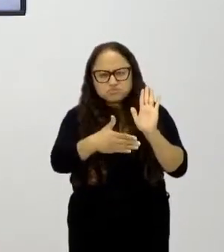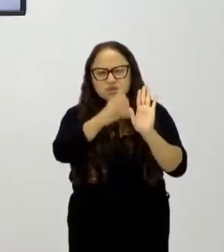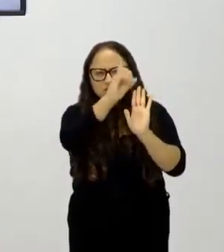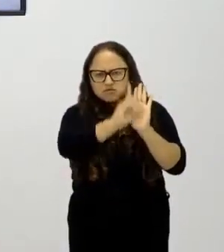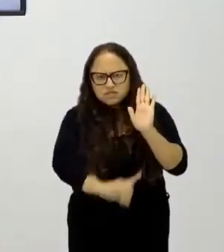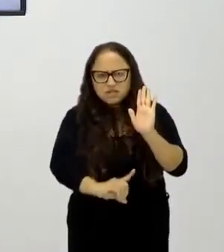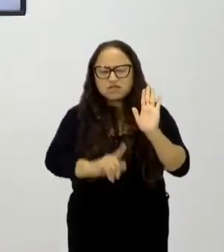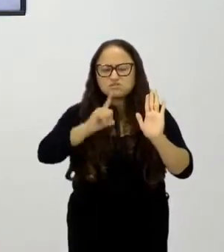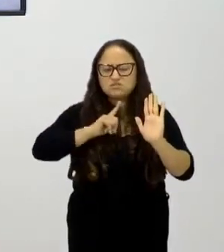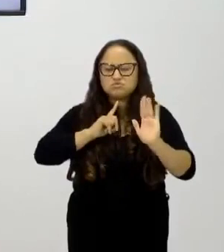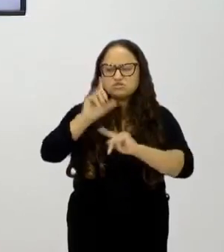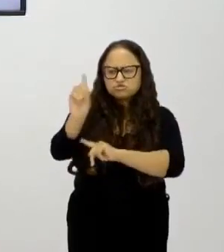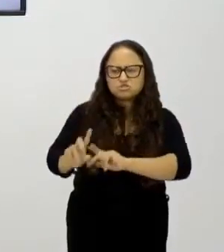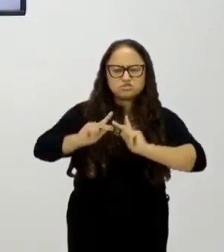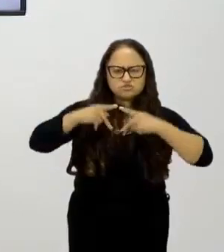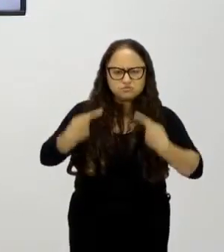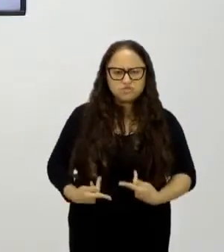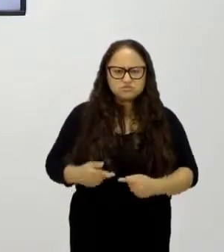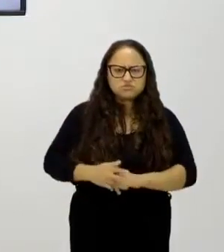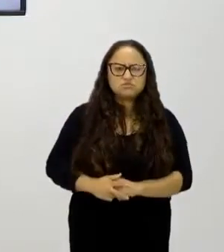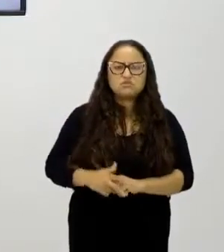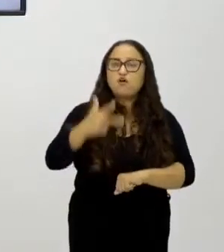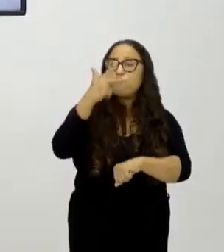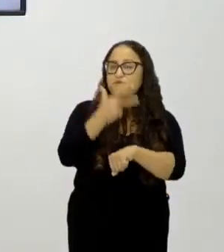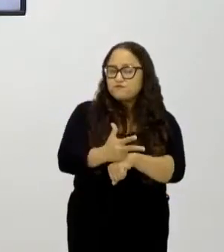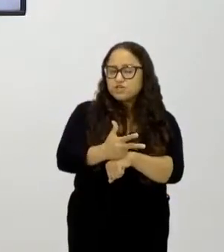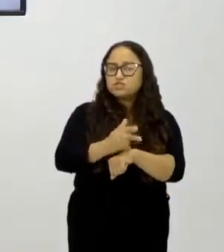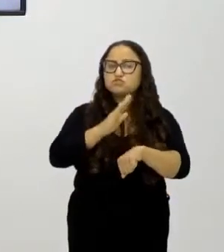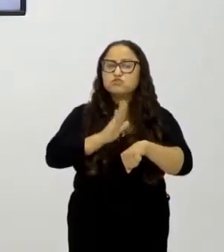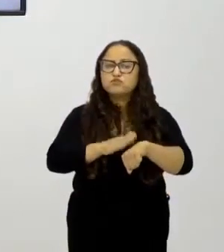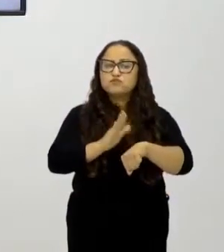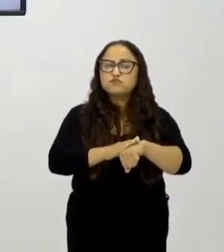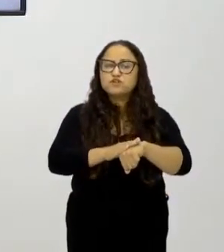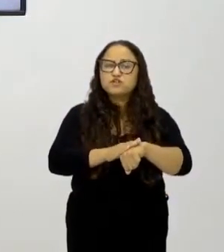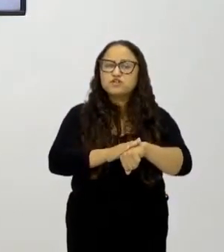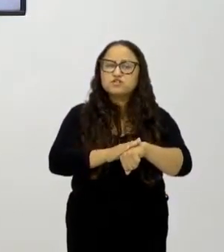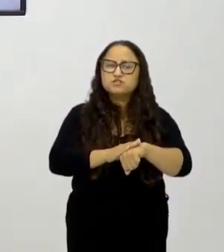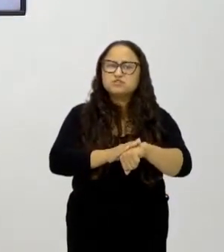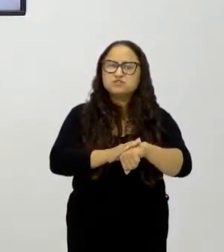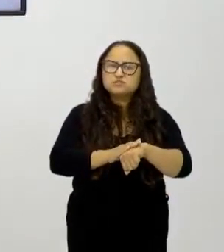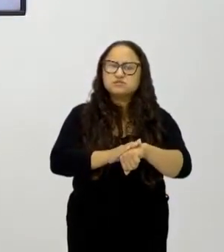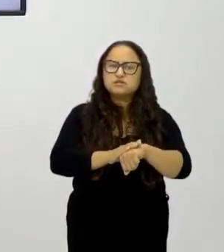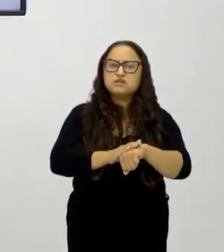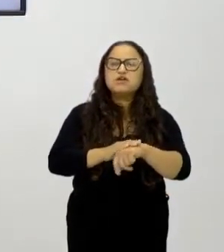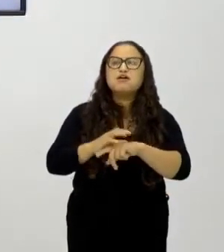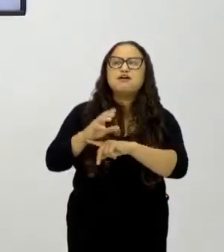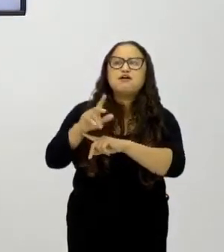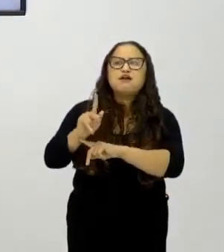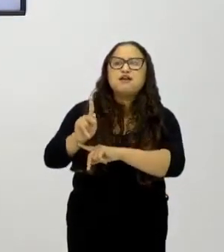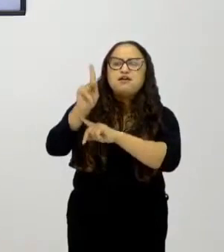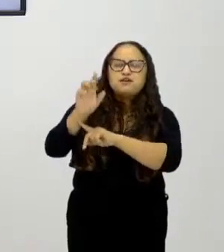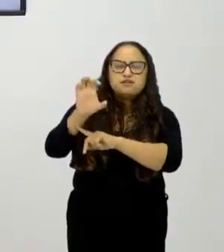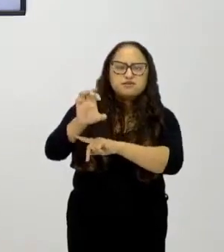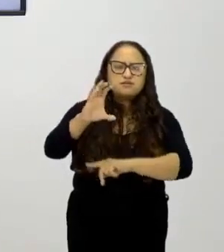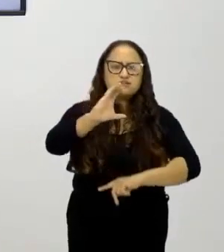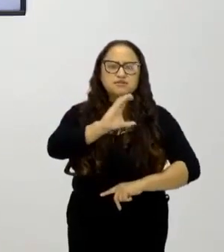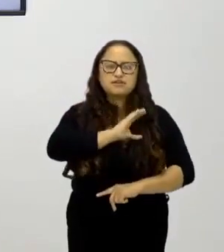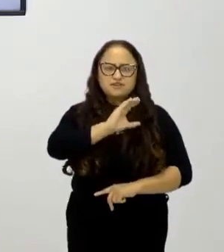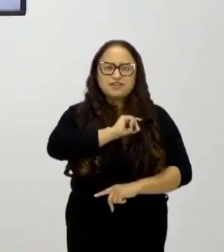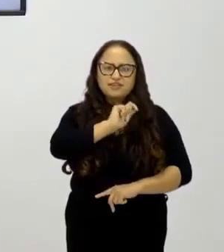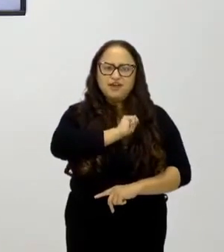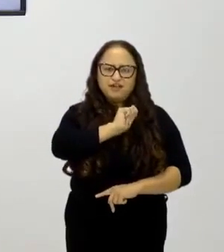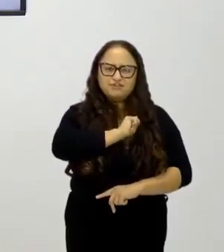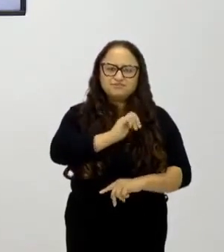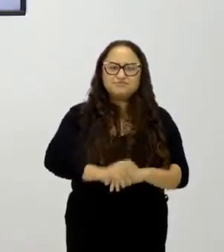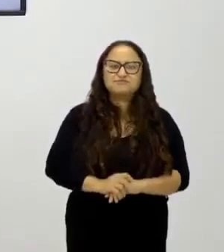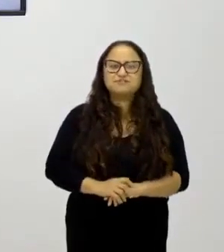Liberdades. Tá? É um vídeo que foi feito em Quebec, no Canadá. Então, agora a gente vai